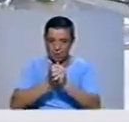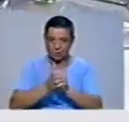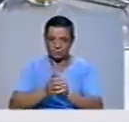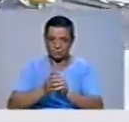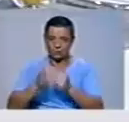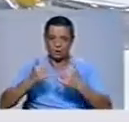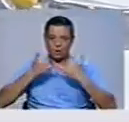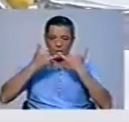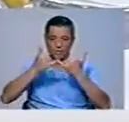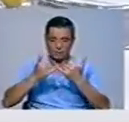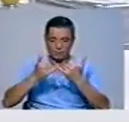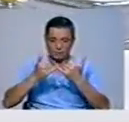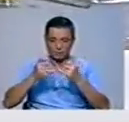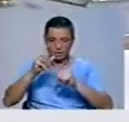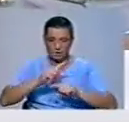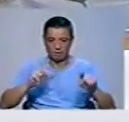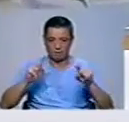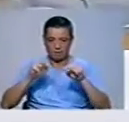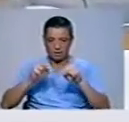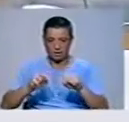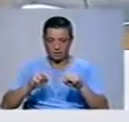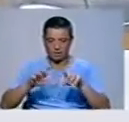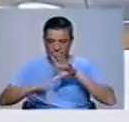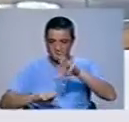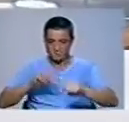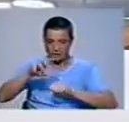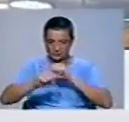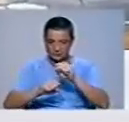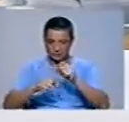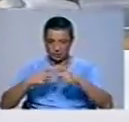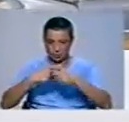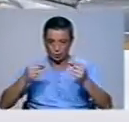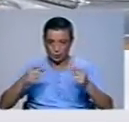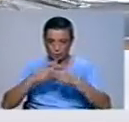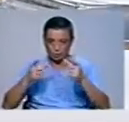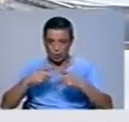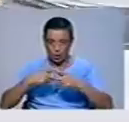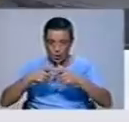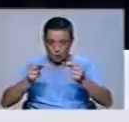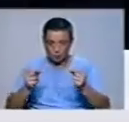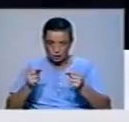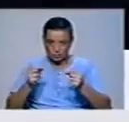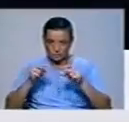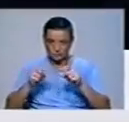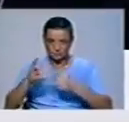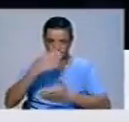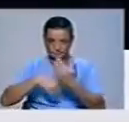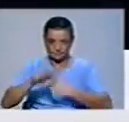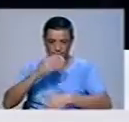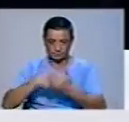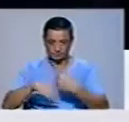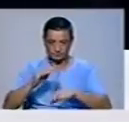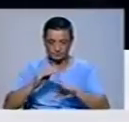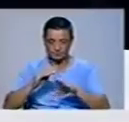para que depois a casca não esteja na nossa massa dos rissóis. Portanto, mal a água fervir, retiramos a casquinha de limão